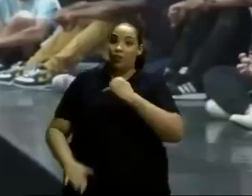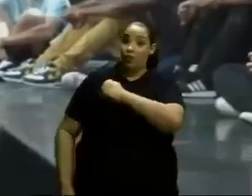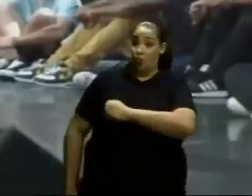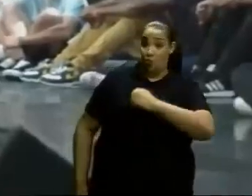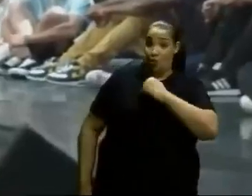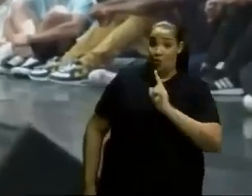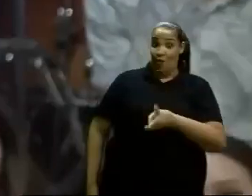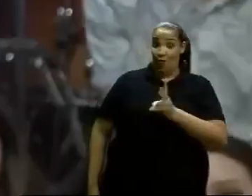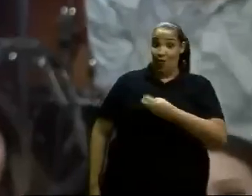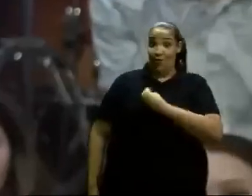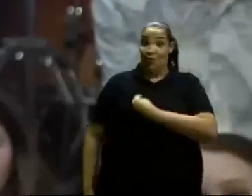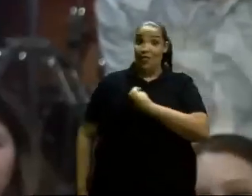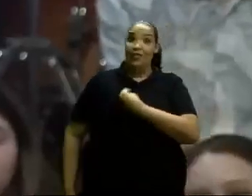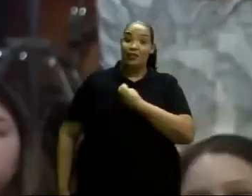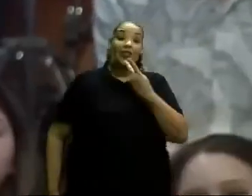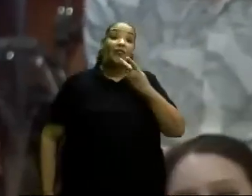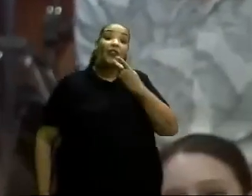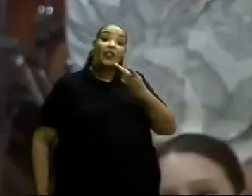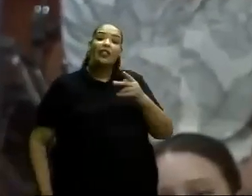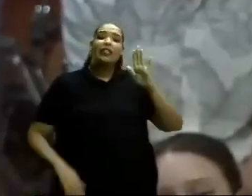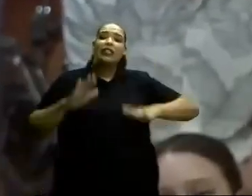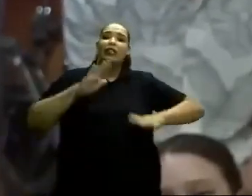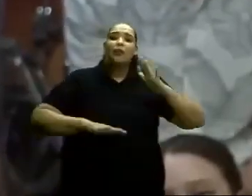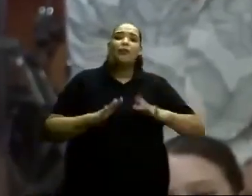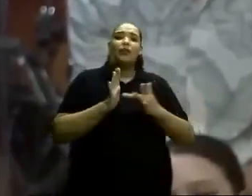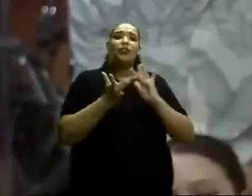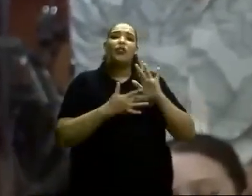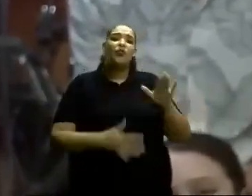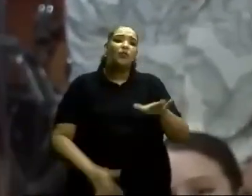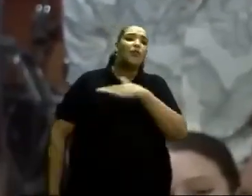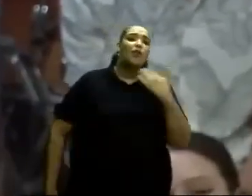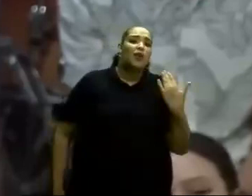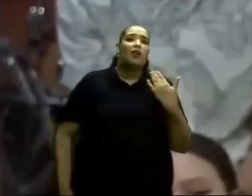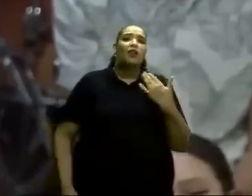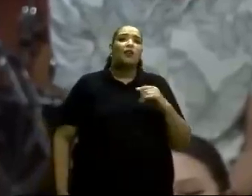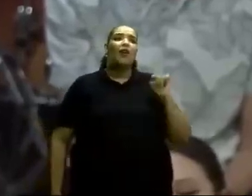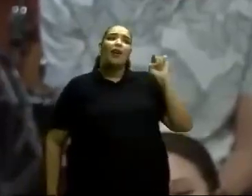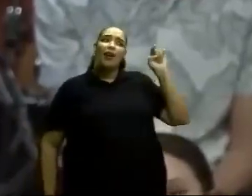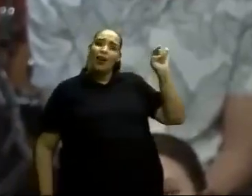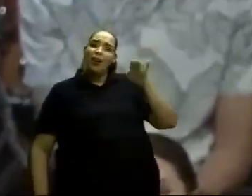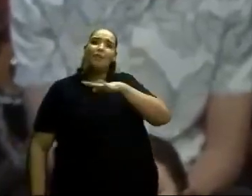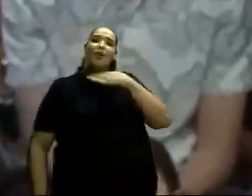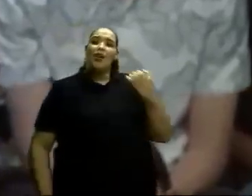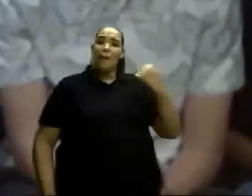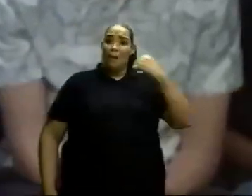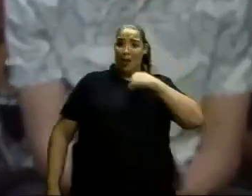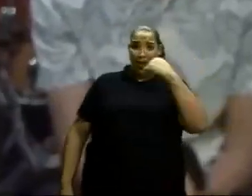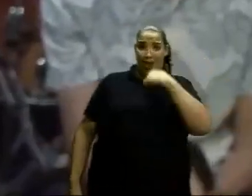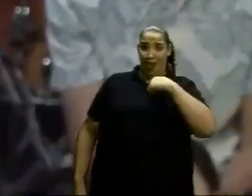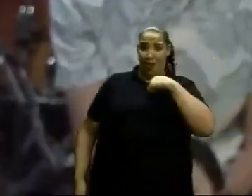vivo. E tá dizendo que mesmo depois da morte de Jesus, ele diz assim, ó. Ele morreu, mas eu